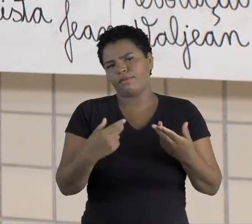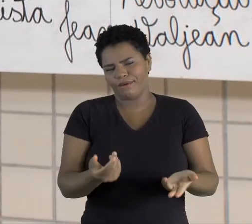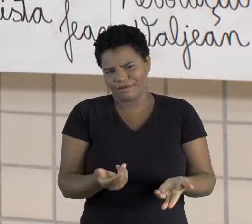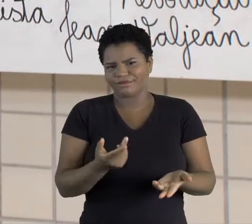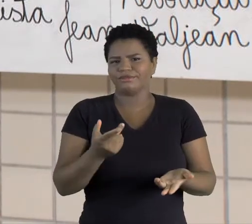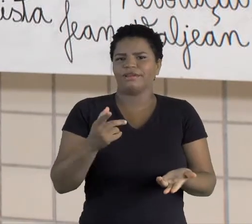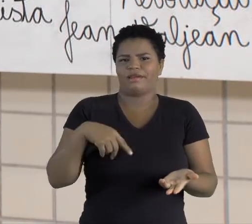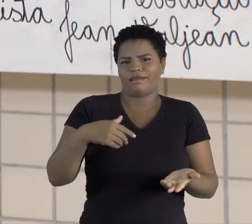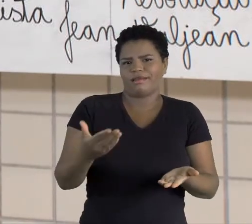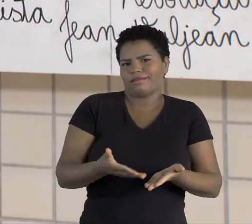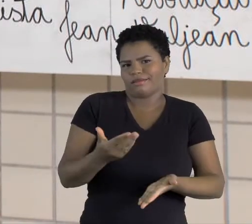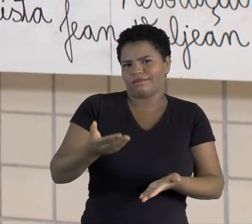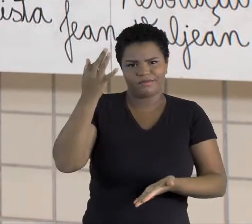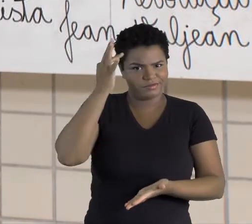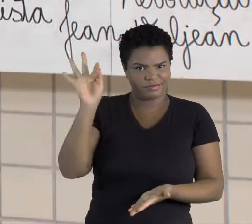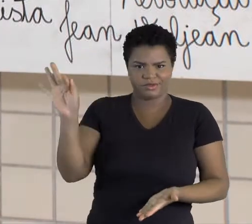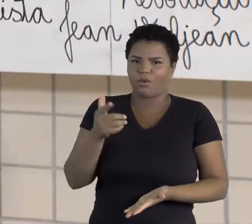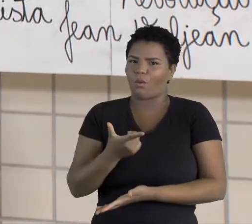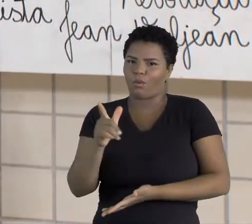outra língua.